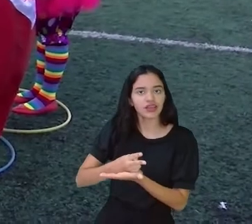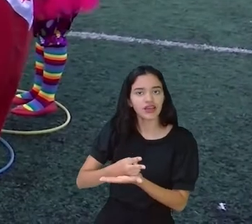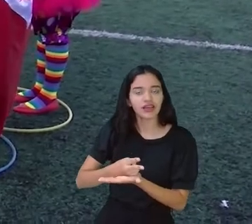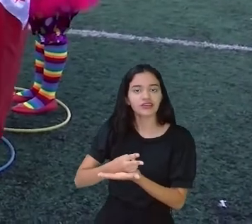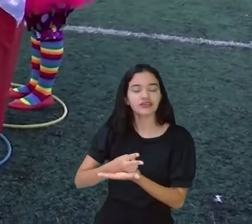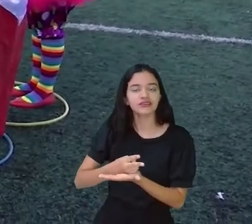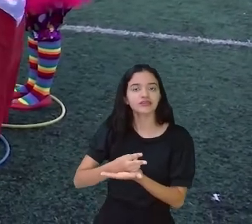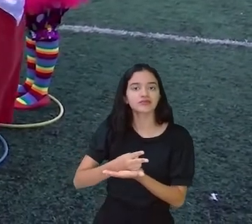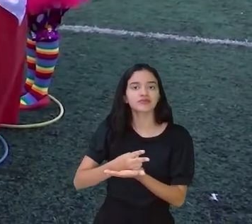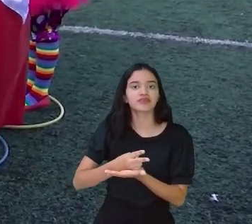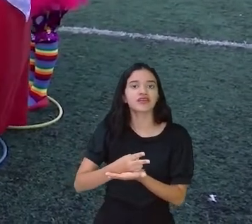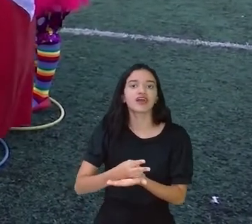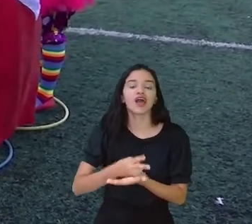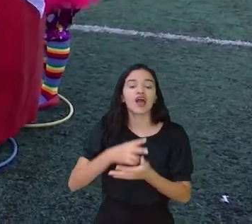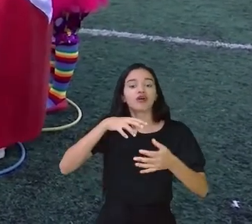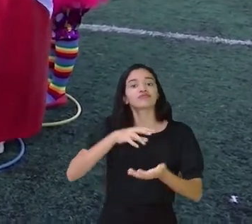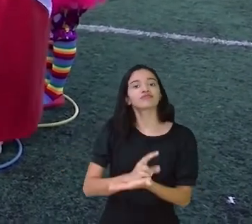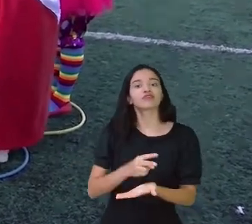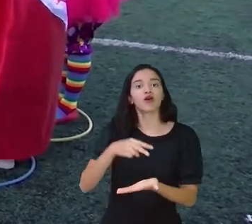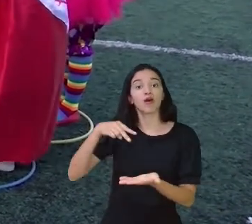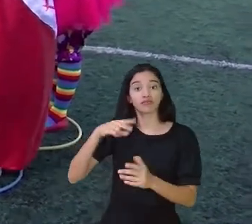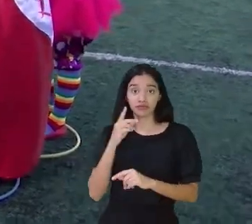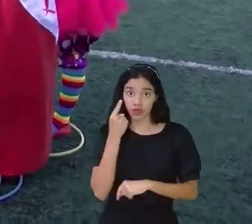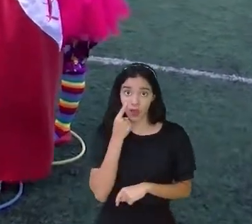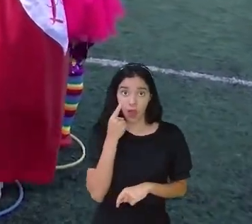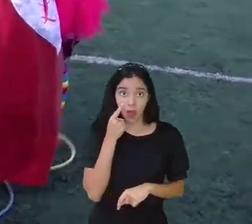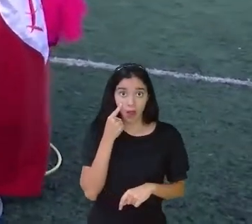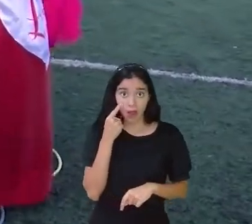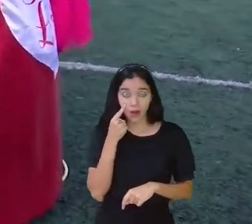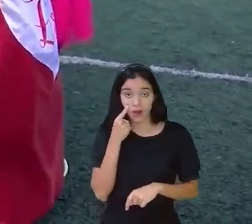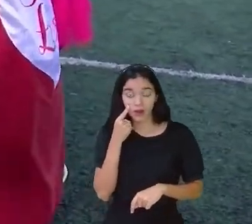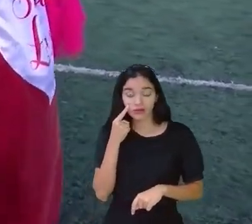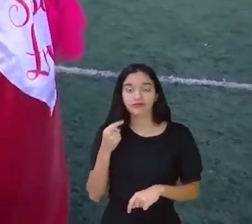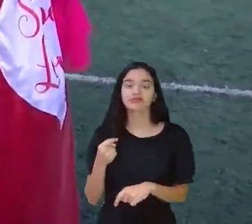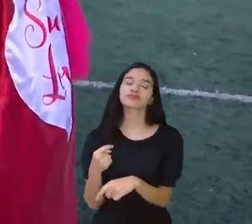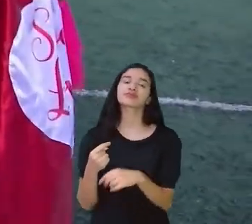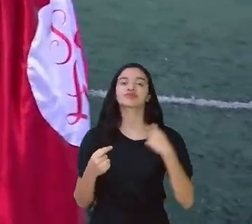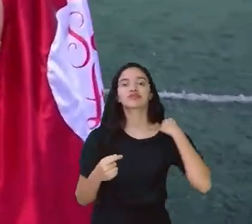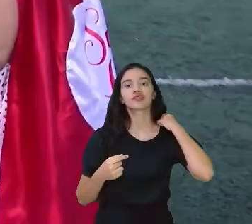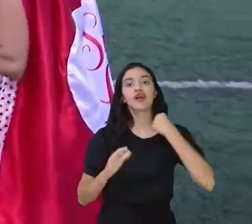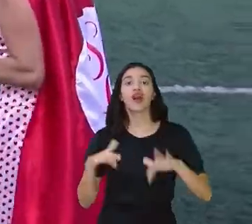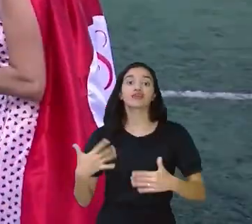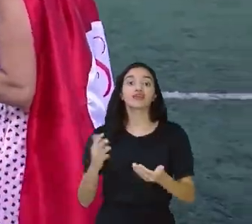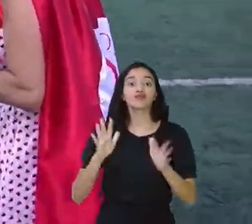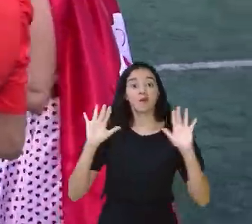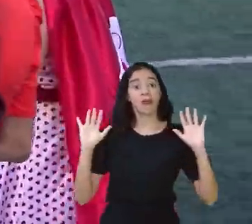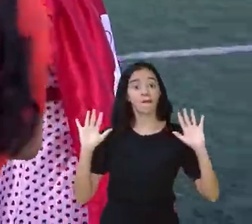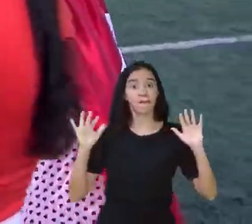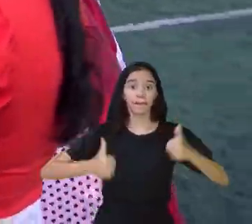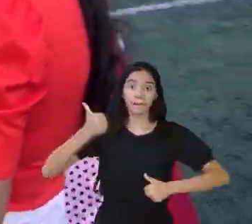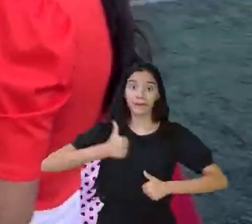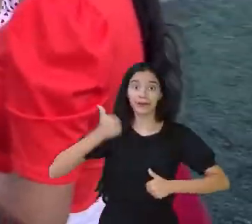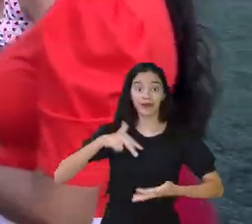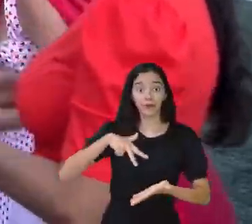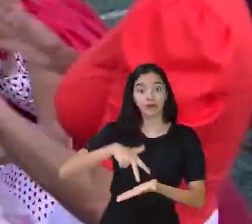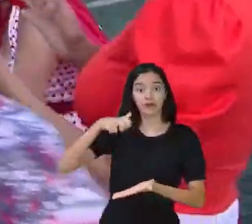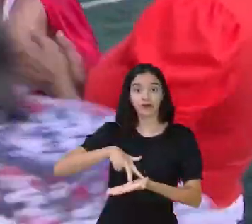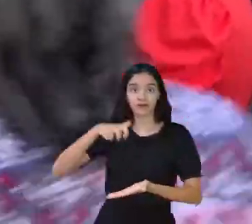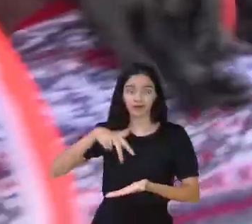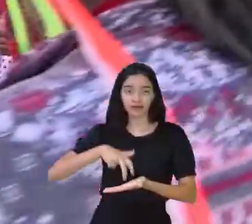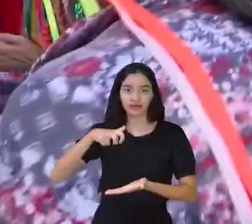segue. Guerreiros. Ó, tudo na batida. Vamos lá. Vamos com a mão. A gente faz com a mão primeiro. Vamos lá, pulando, tá? Vamos lá.